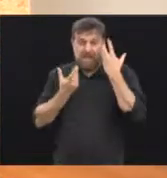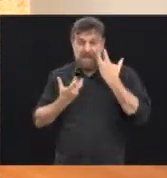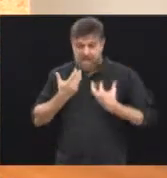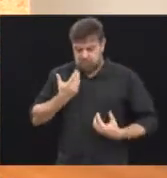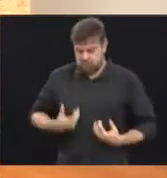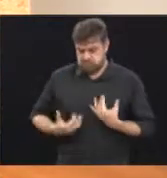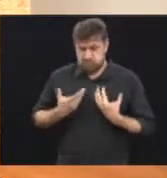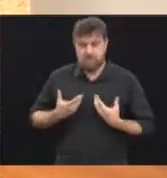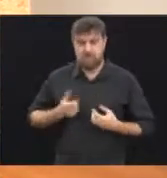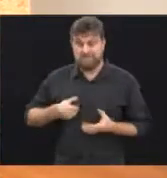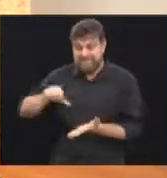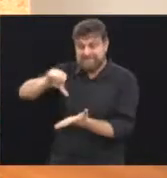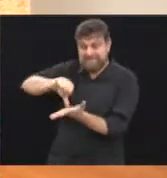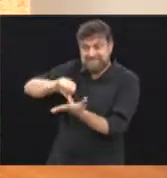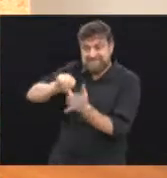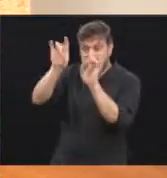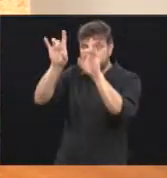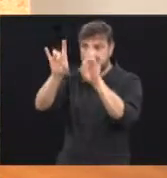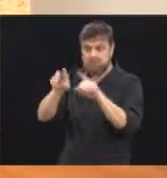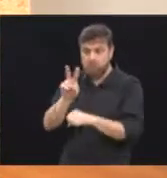centros especializados